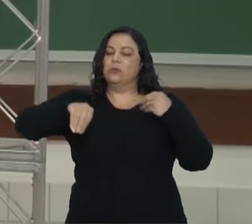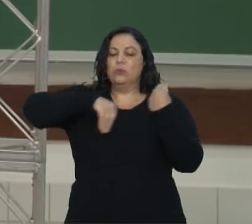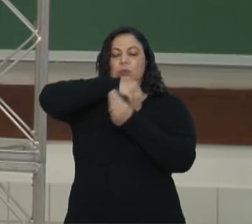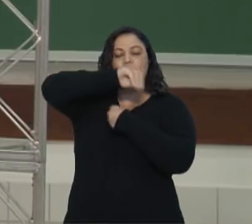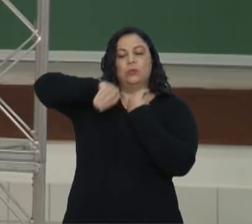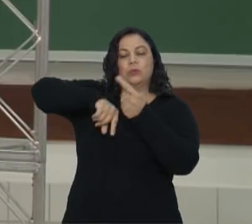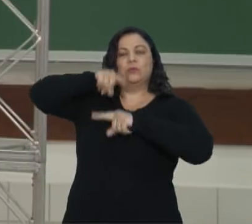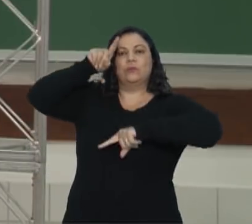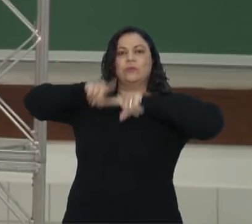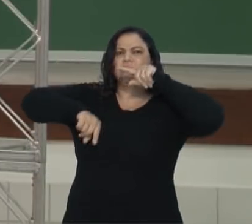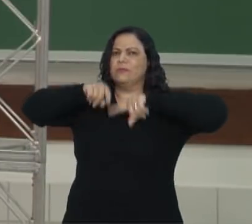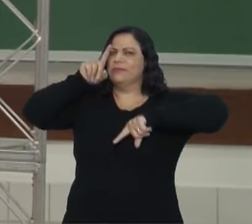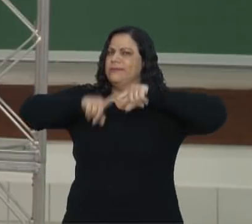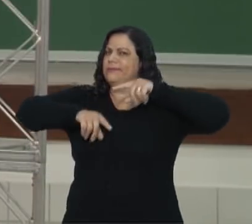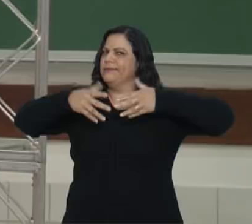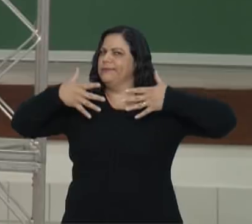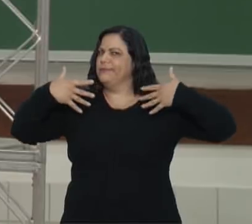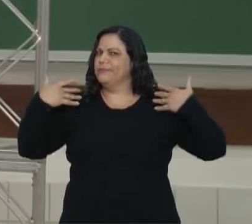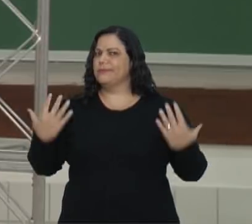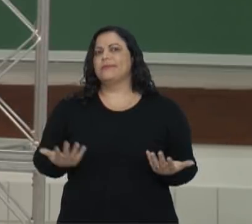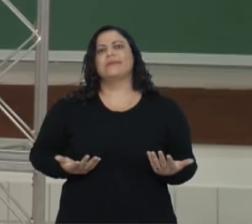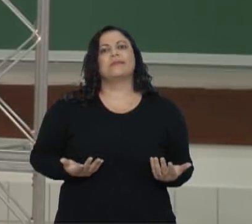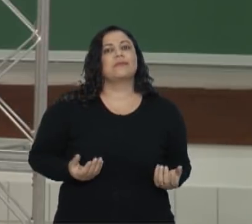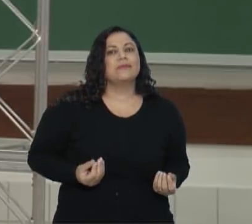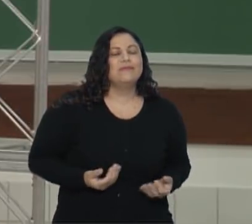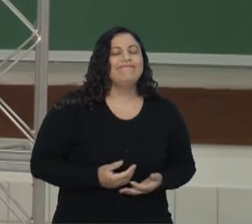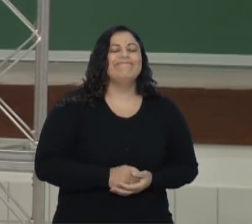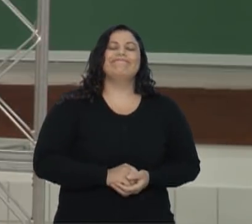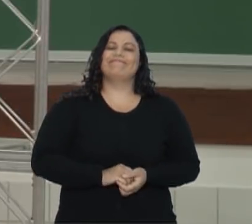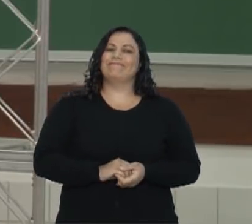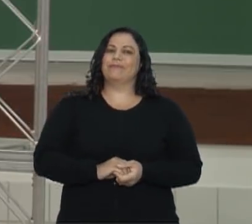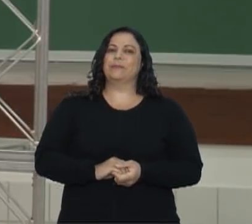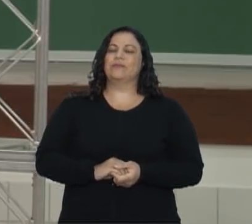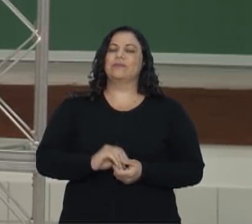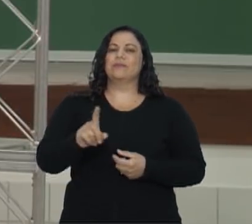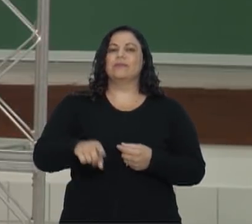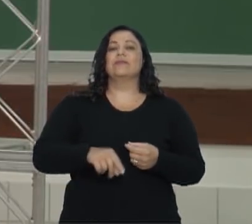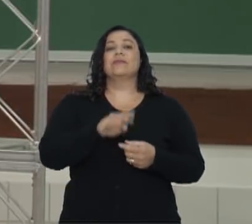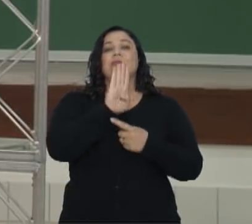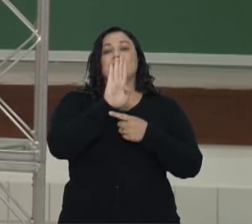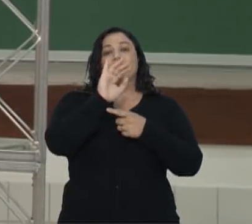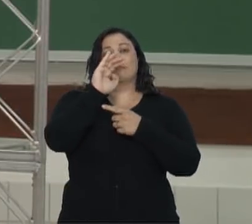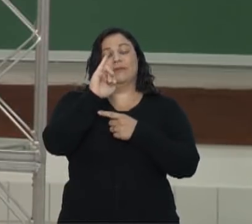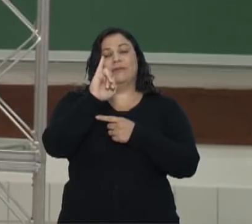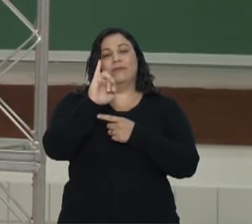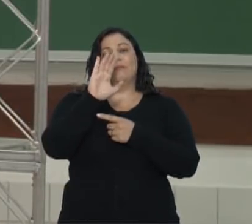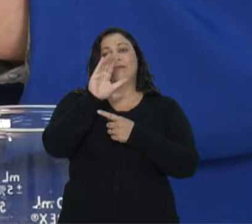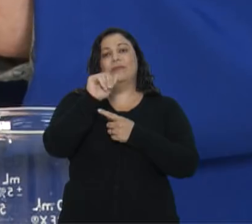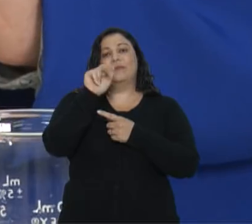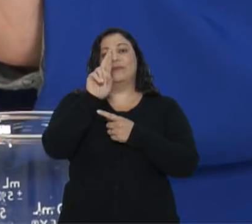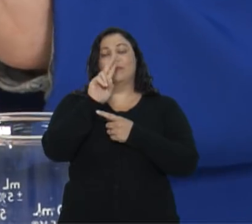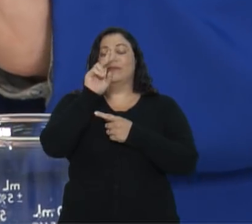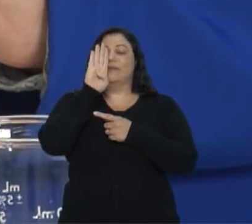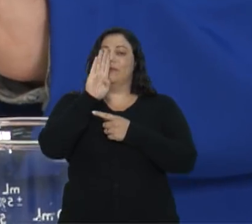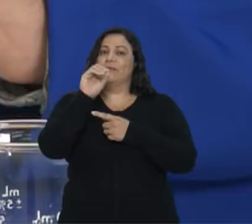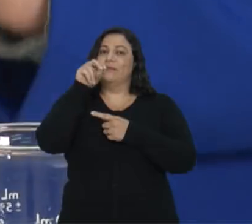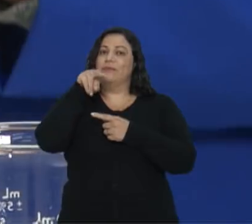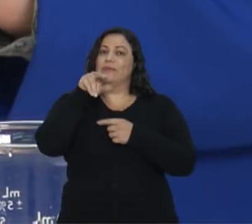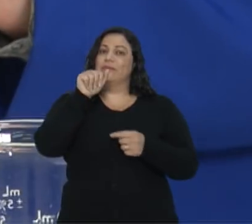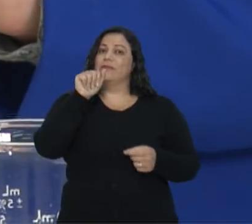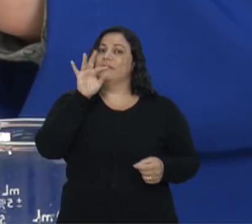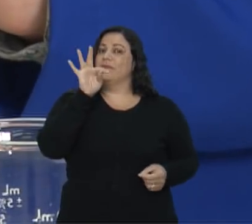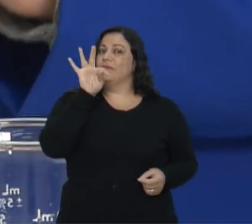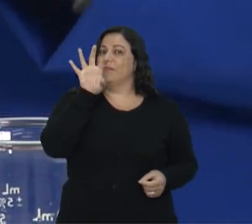produto. Será que vai ser original? Então, o bicarbonato de sódio é muito comum que a gente tenha em casa. Algumas pessoas